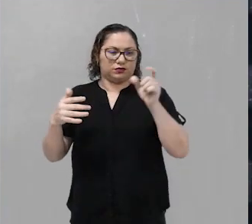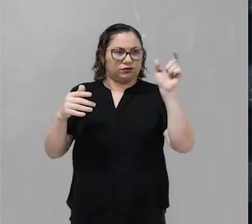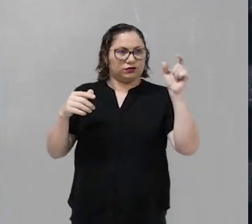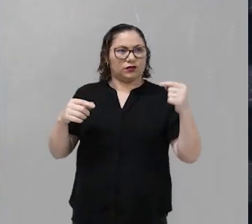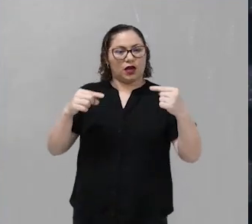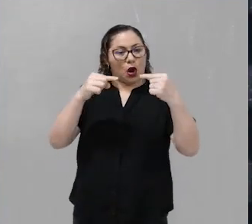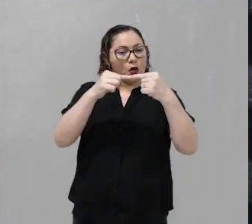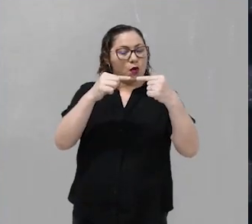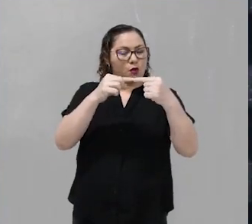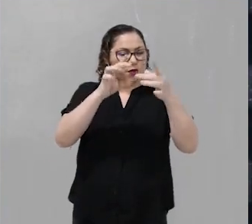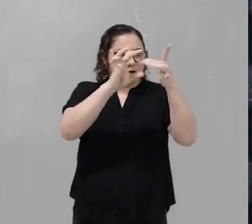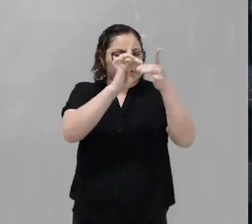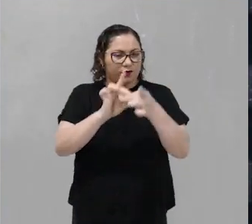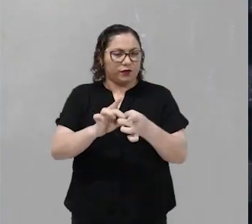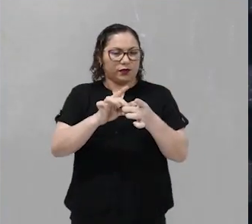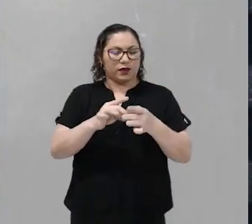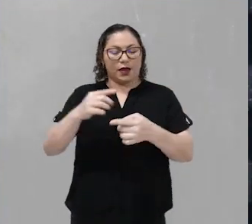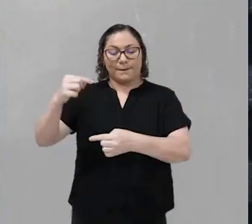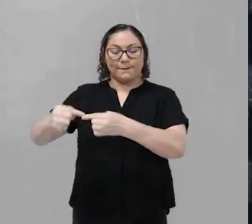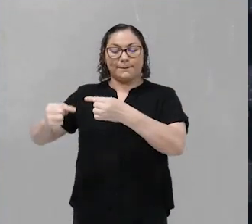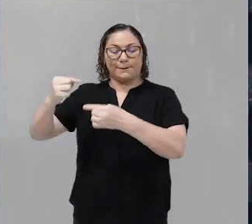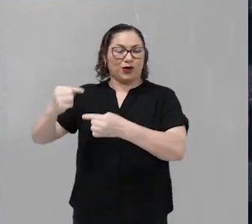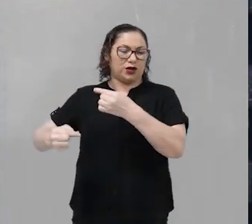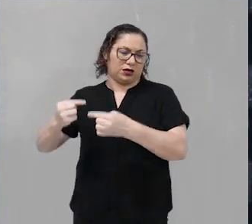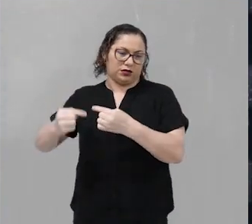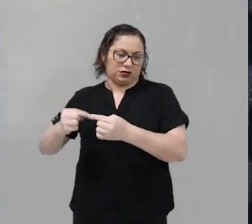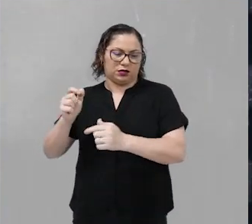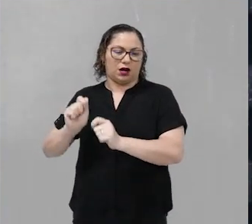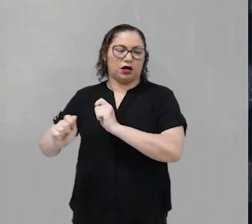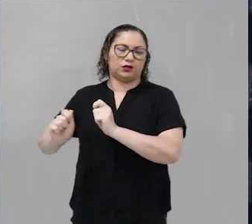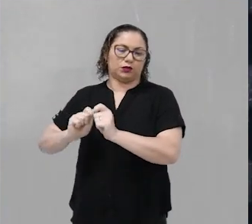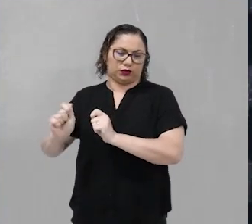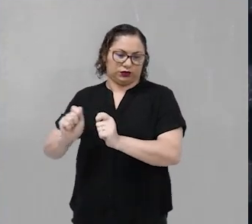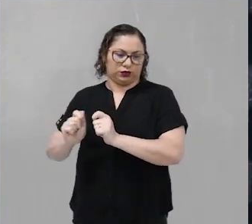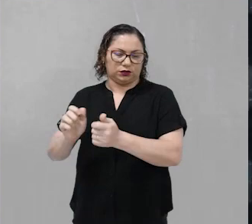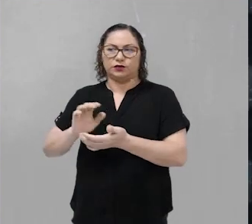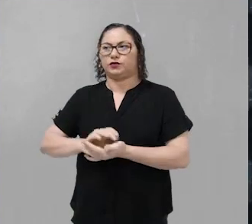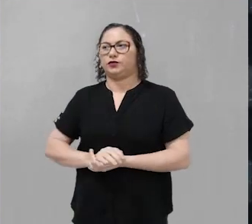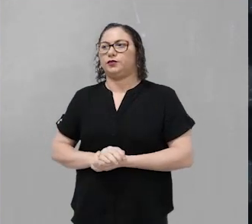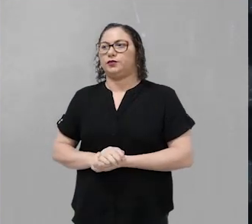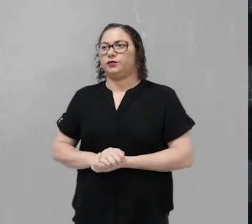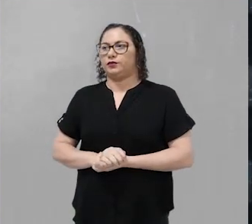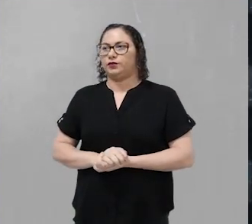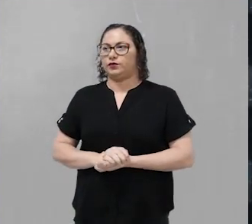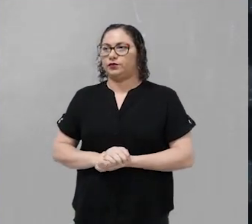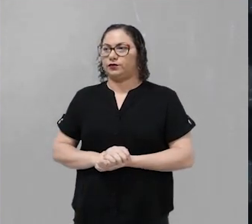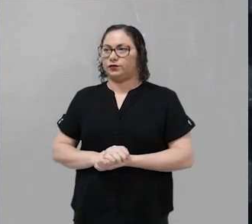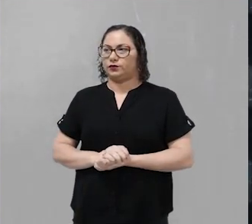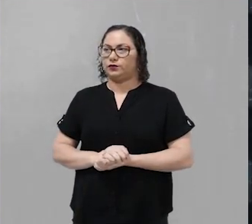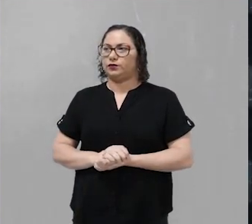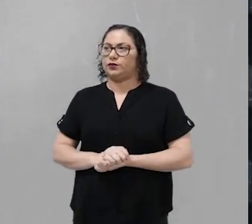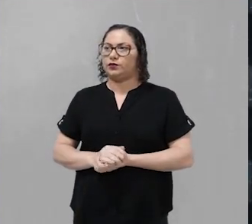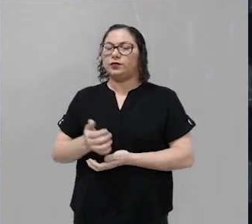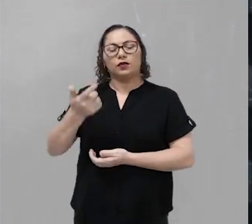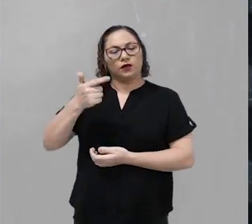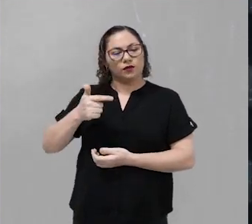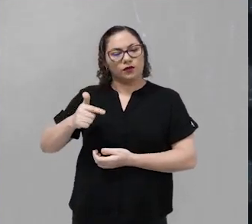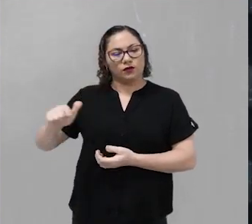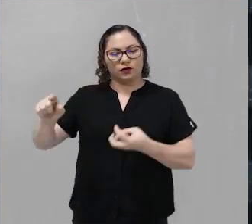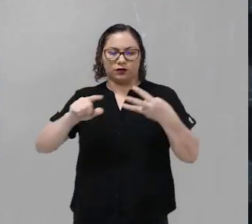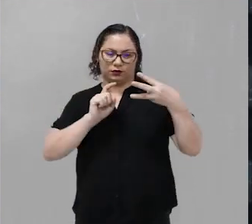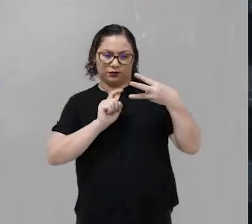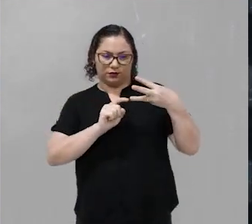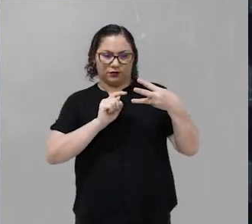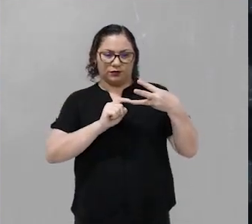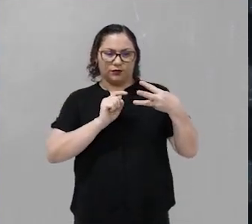noção de cidade à questão política administrativa, ok? Vamos lá então. Seguindo a nossa aula, a gente chega no